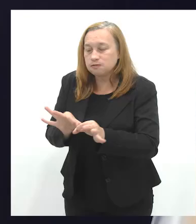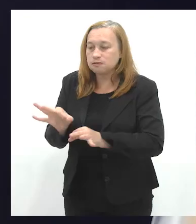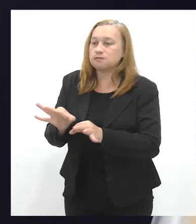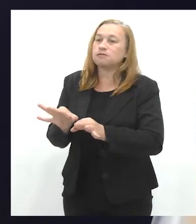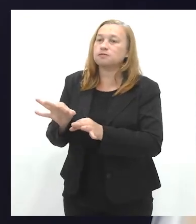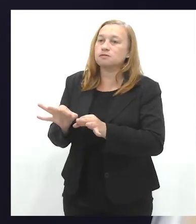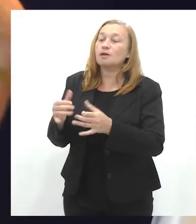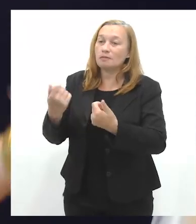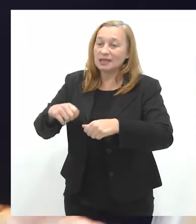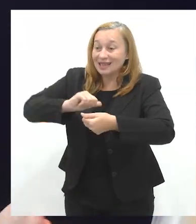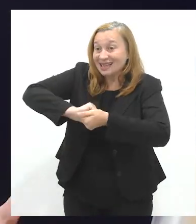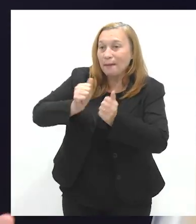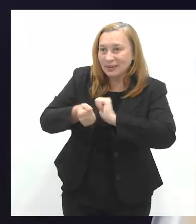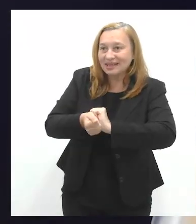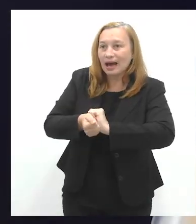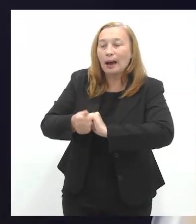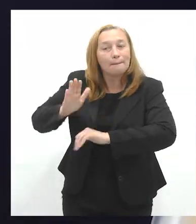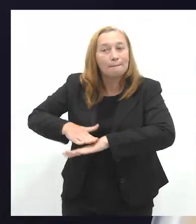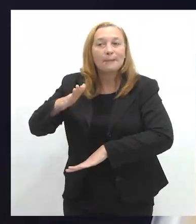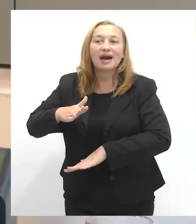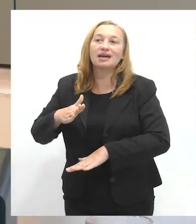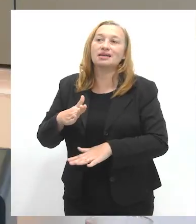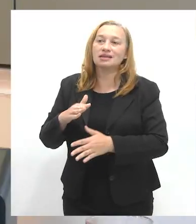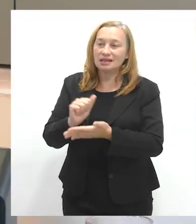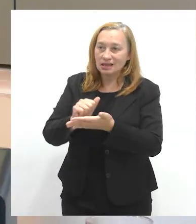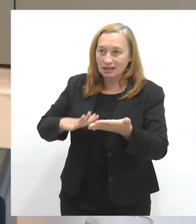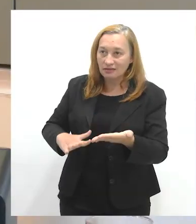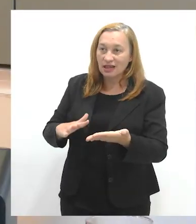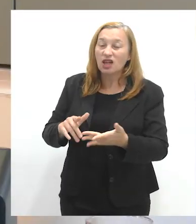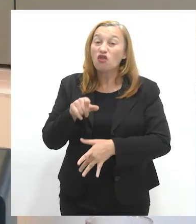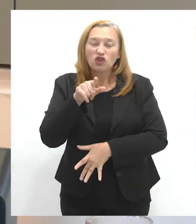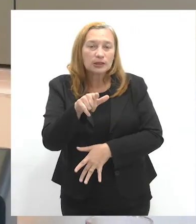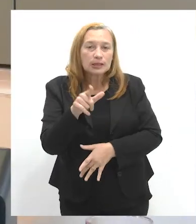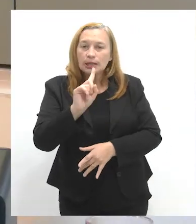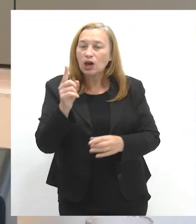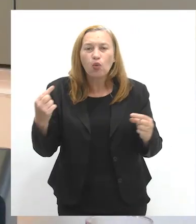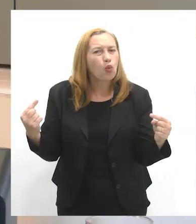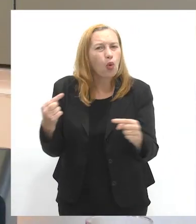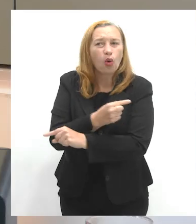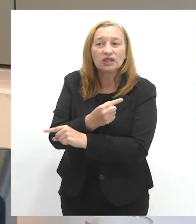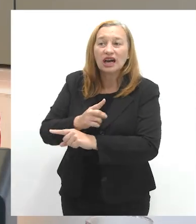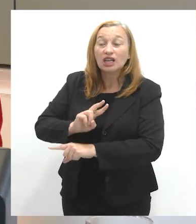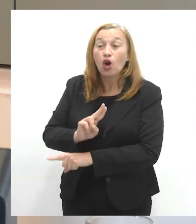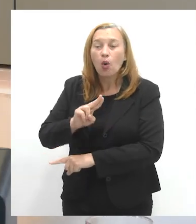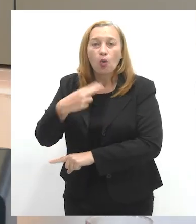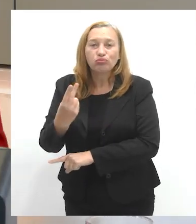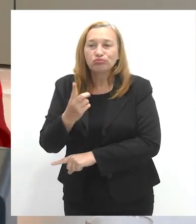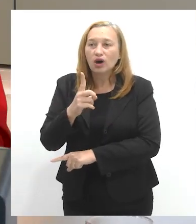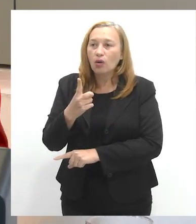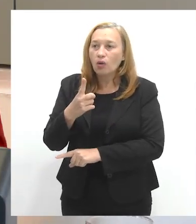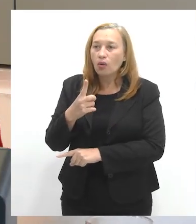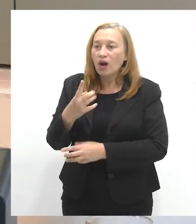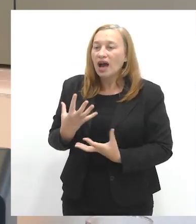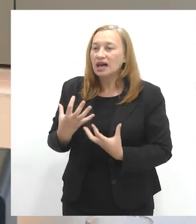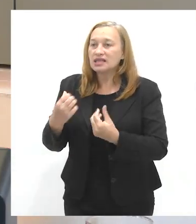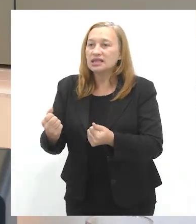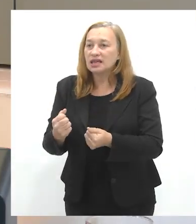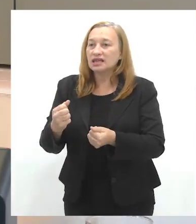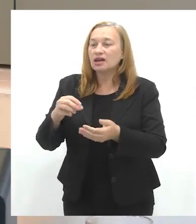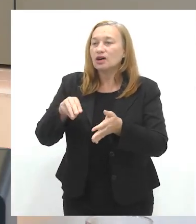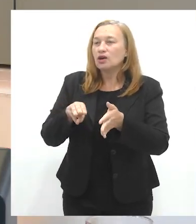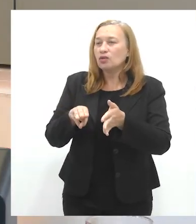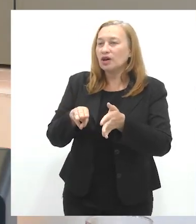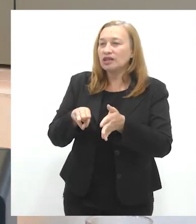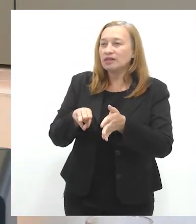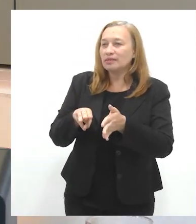criança precisava mais do que estava naquele planejamento. Você não concordava ou não concorda com o método de ensino de